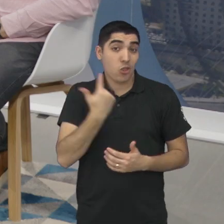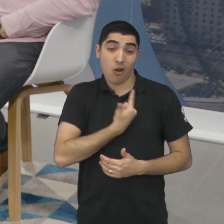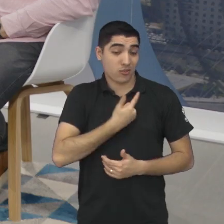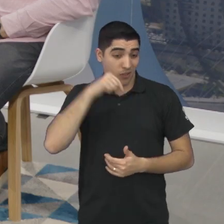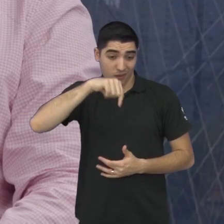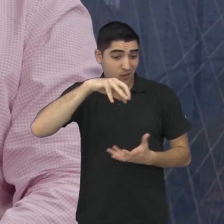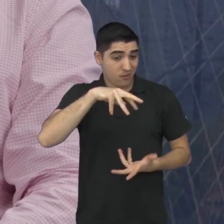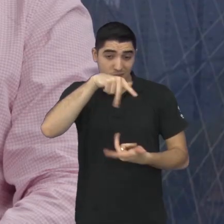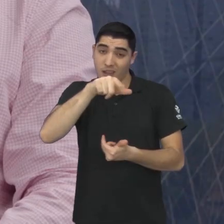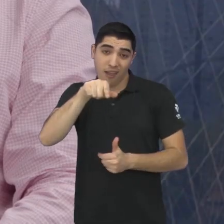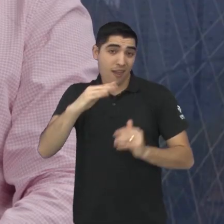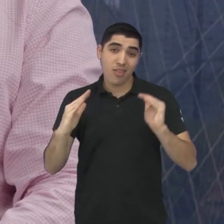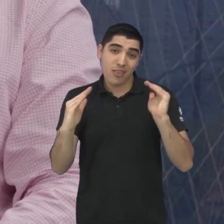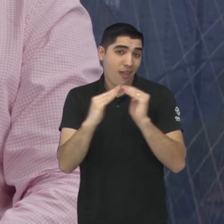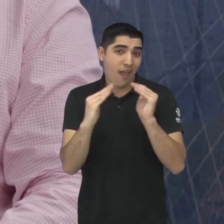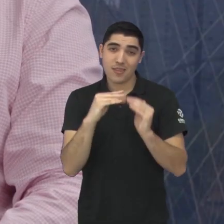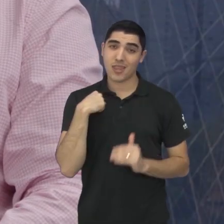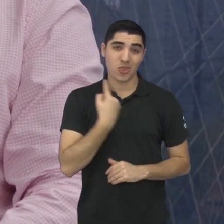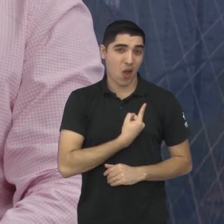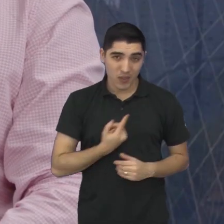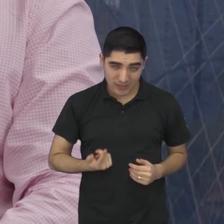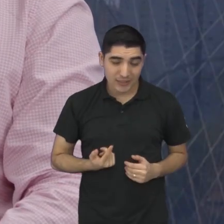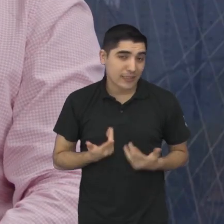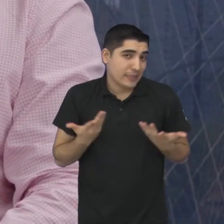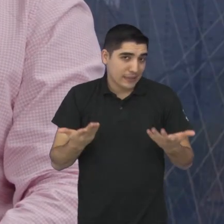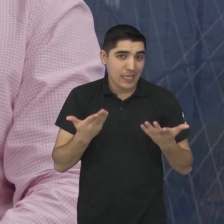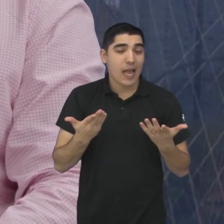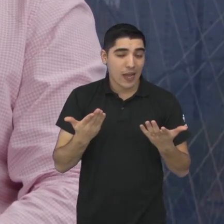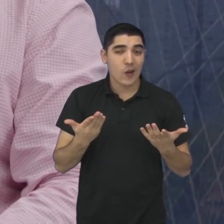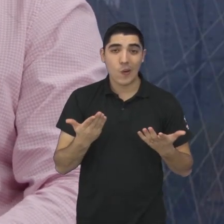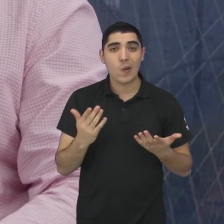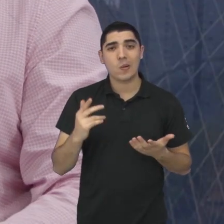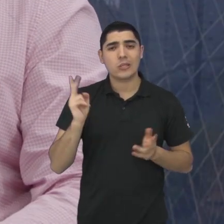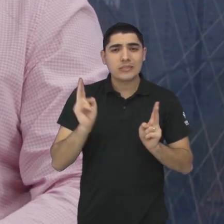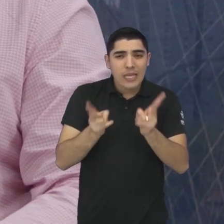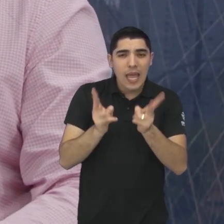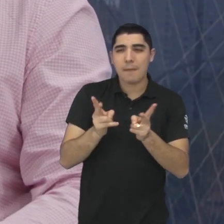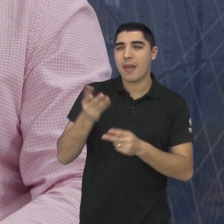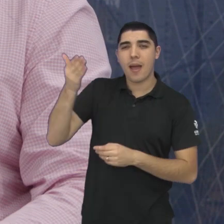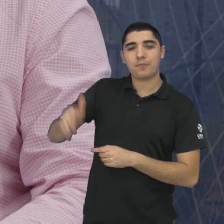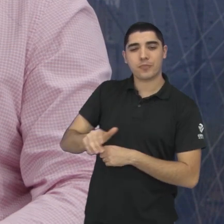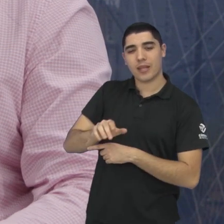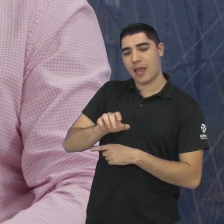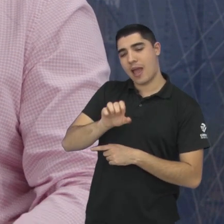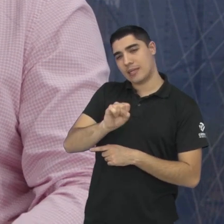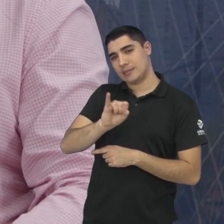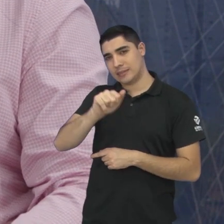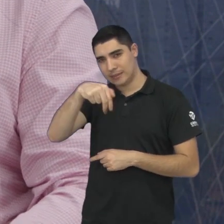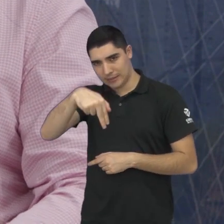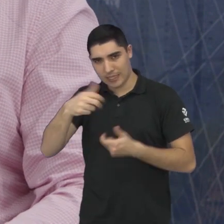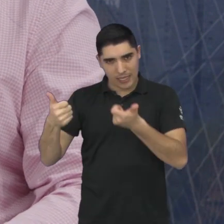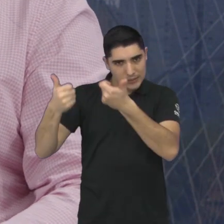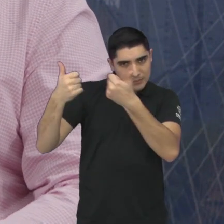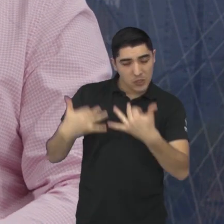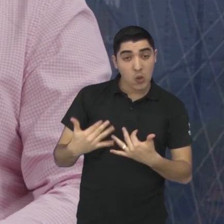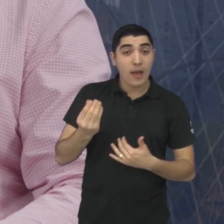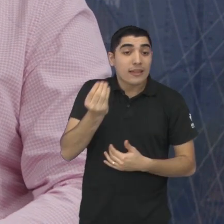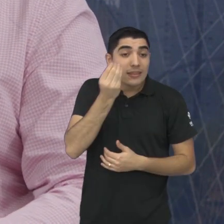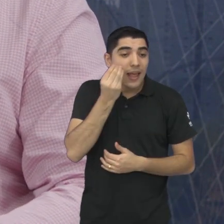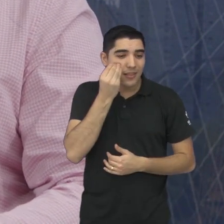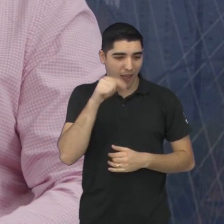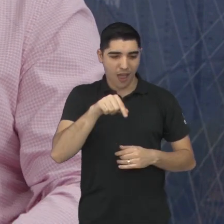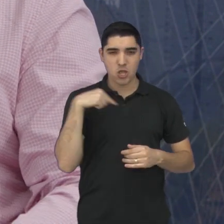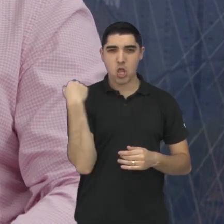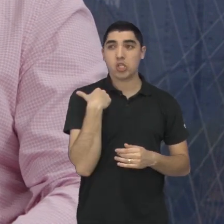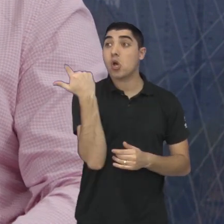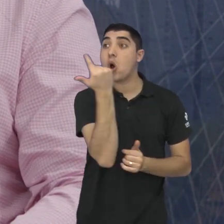A casa cósmica nossa é aqui, né? Toda essa discussão que a Shen comentou de usar